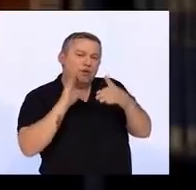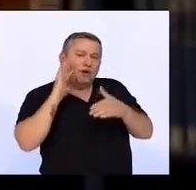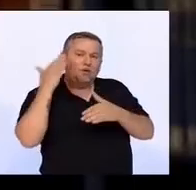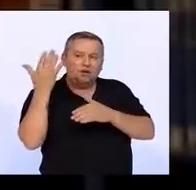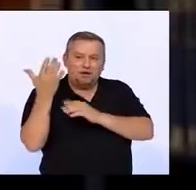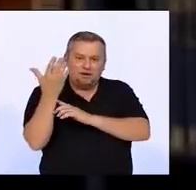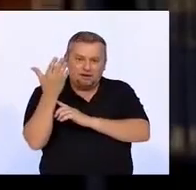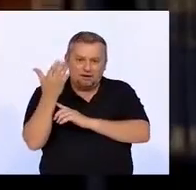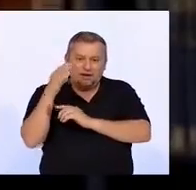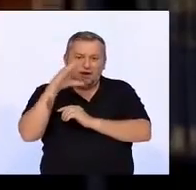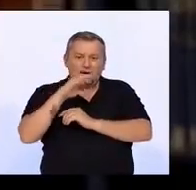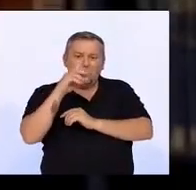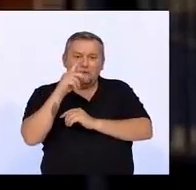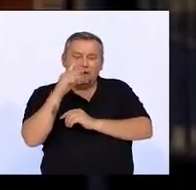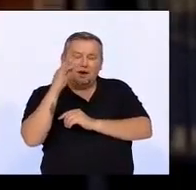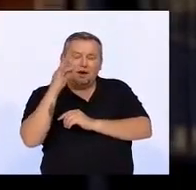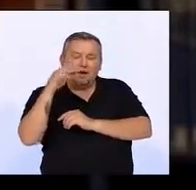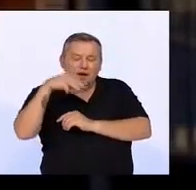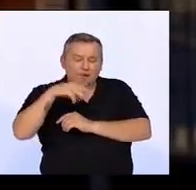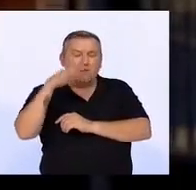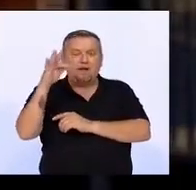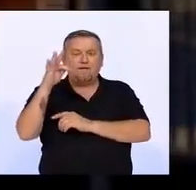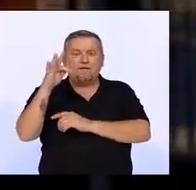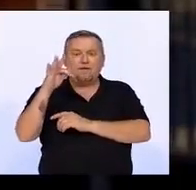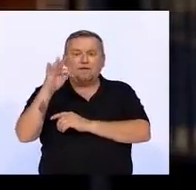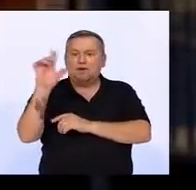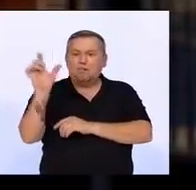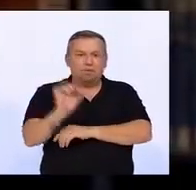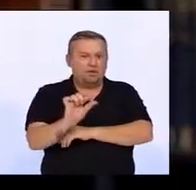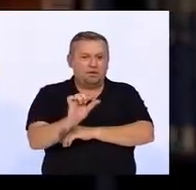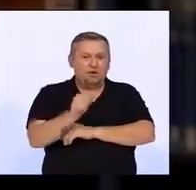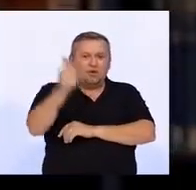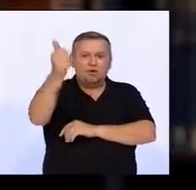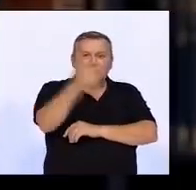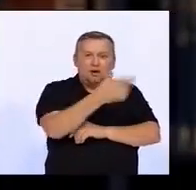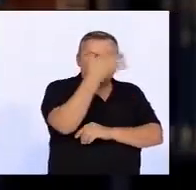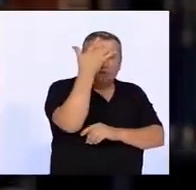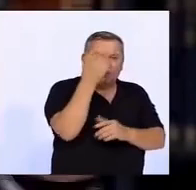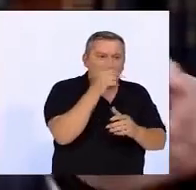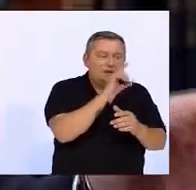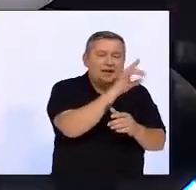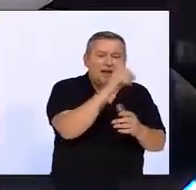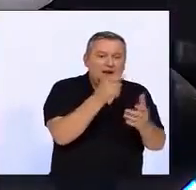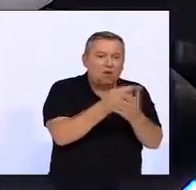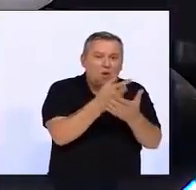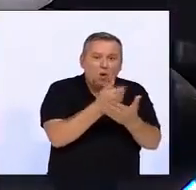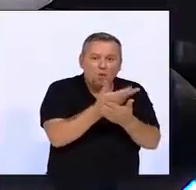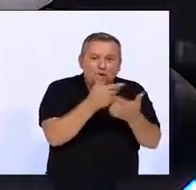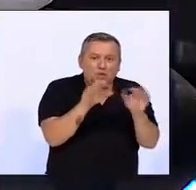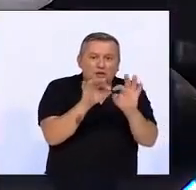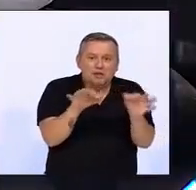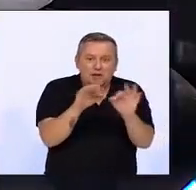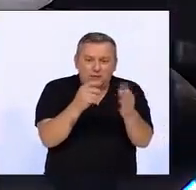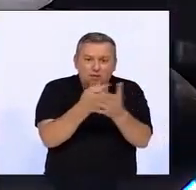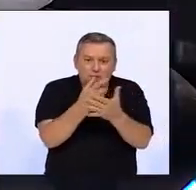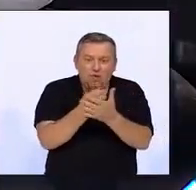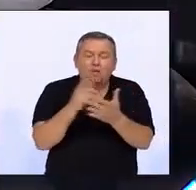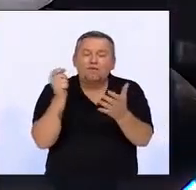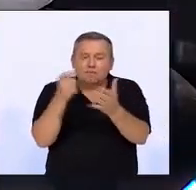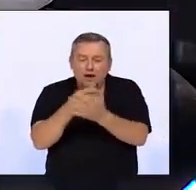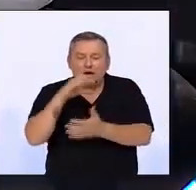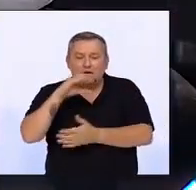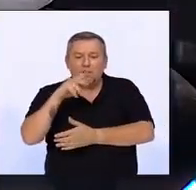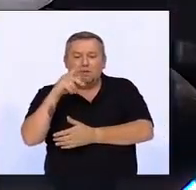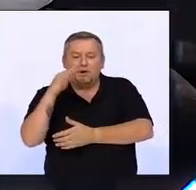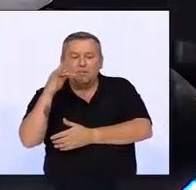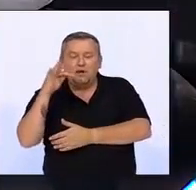dele nesta tributação através da CPMF vai ser muito menor do que a pessoa que a cada compra, que a cada transação que faça, tem